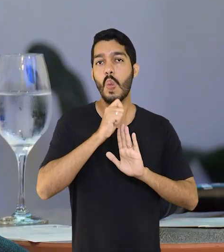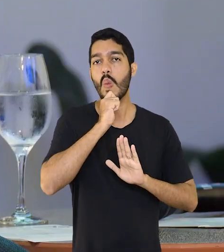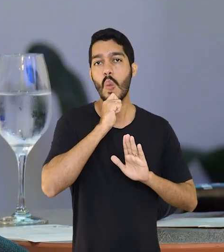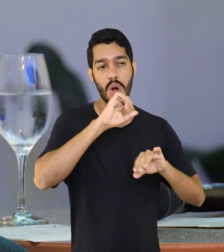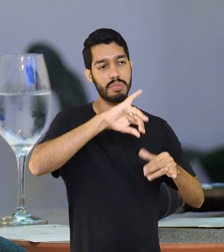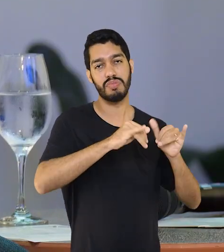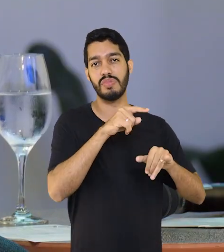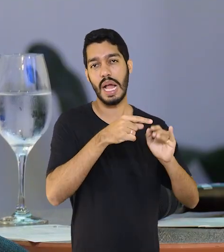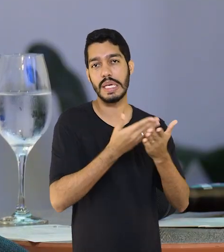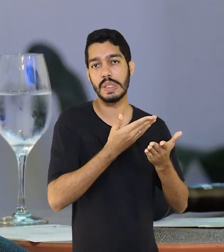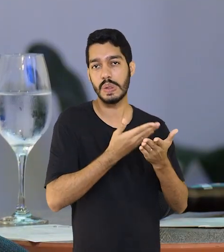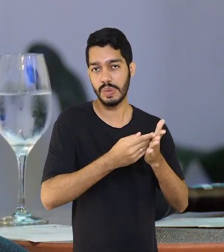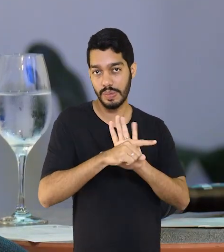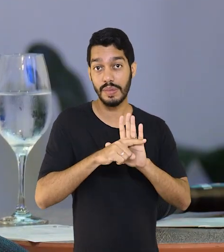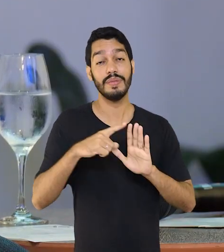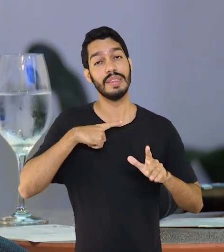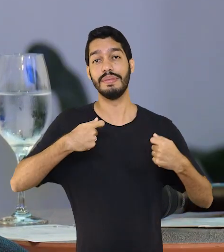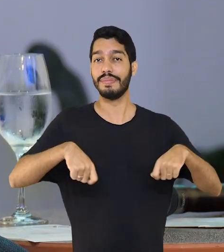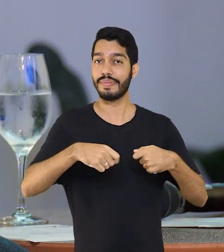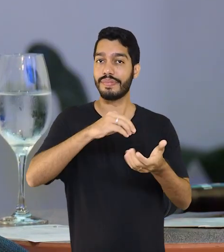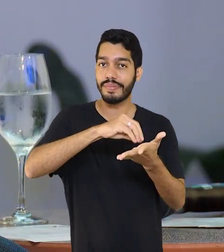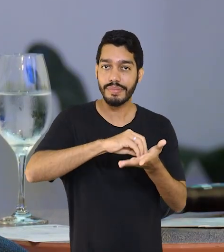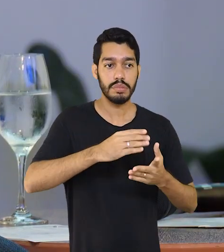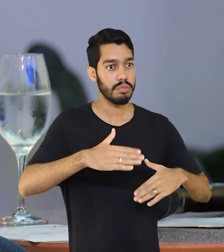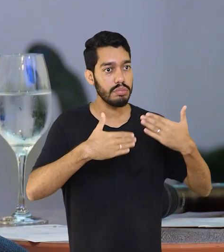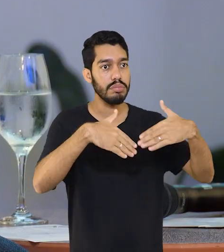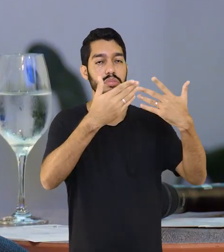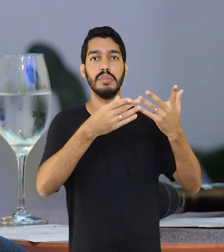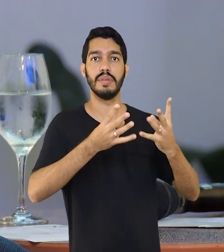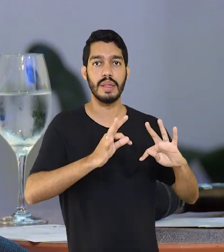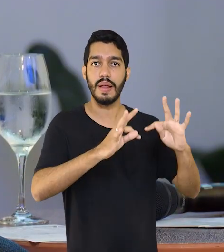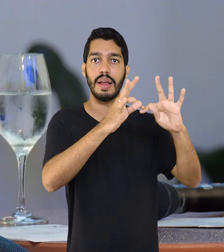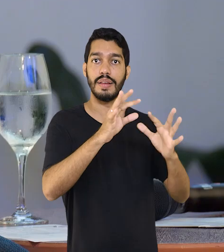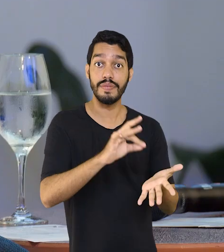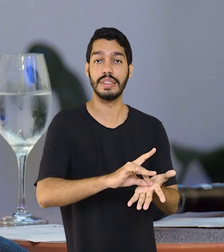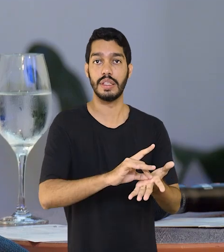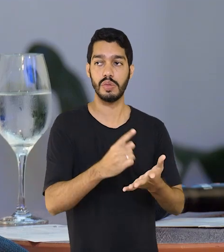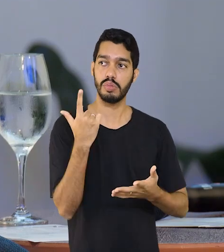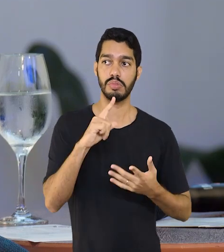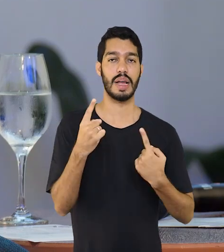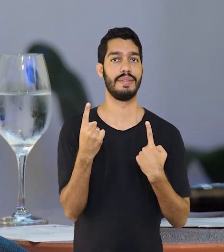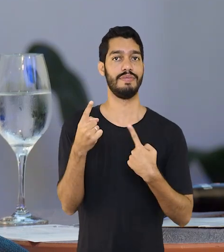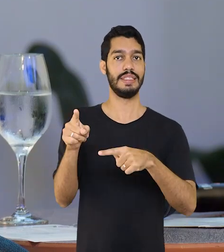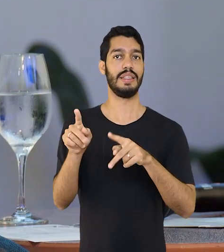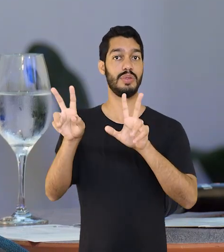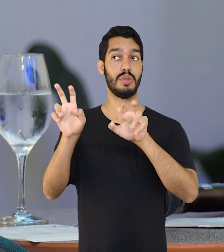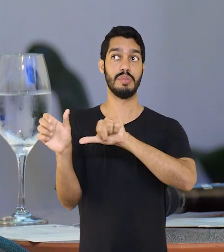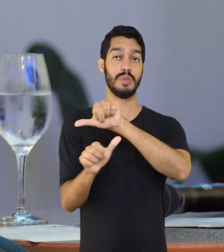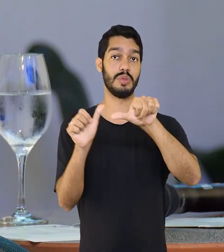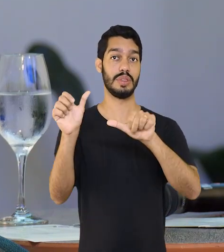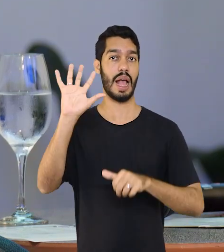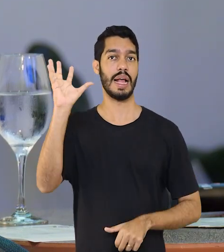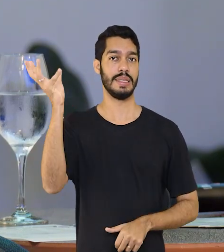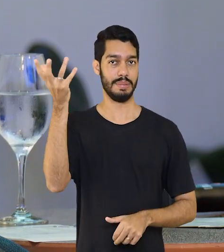um espaço enorme de evolução tecnológica para, de fato, enfrentar a questão da mudança climática. Mas do